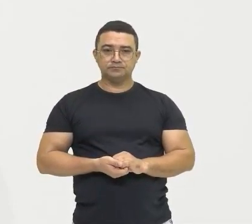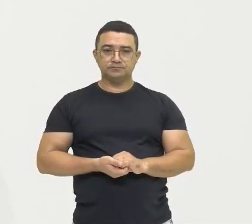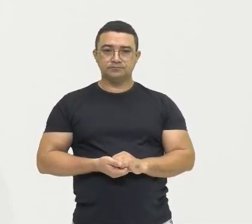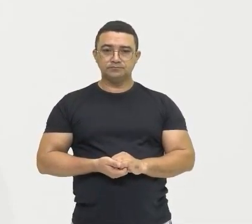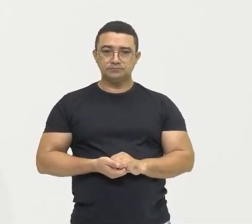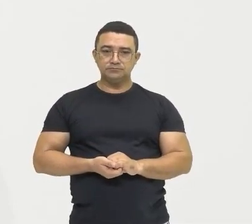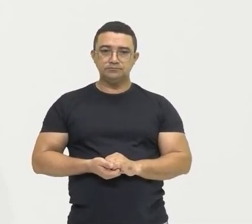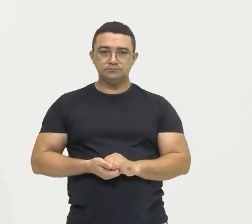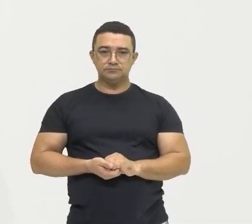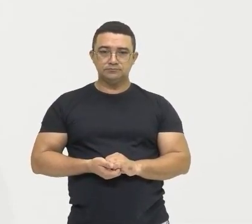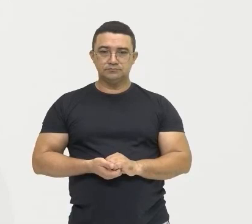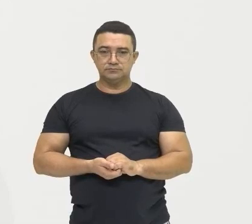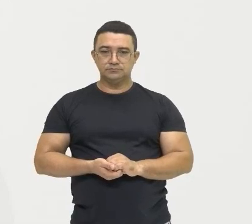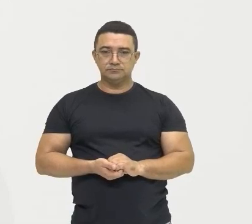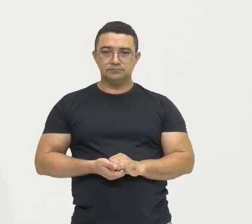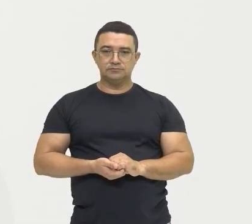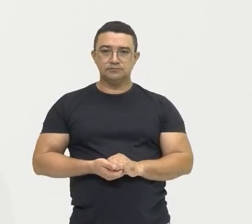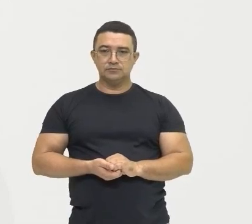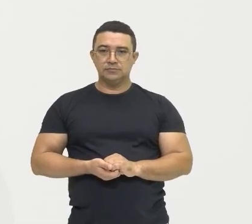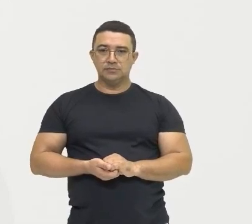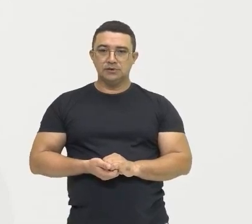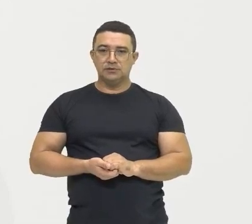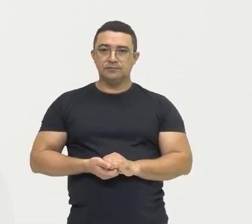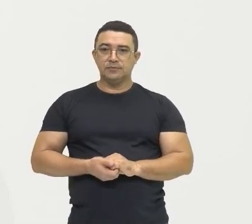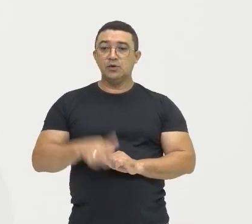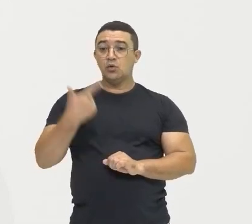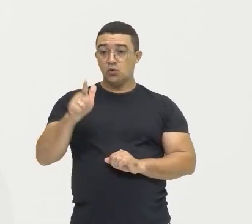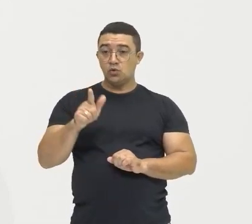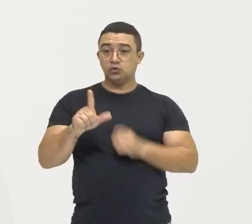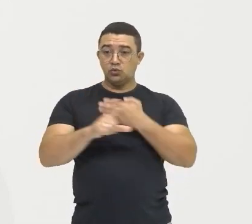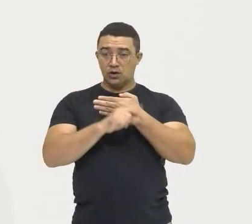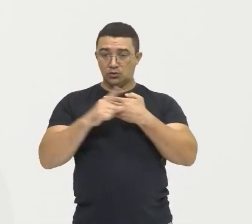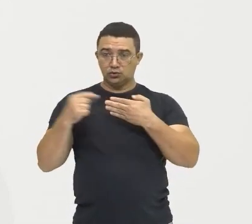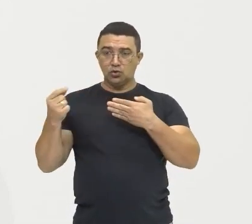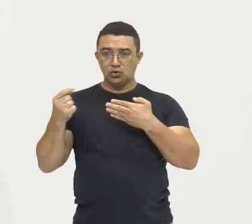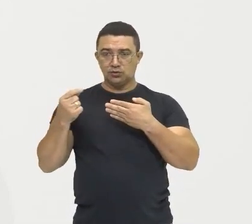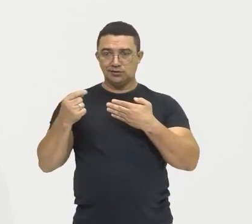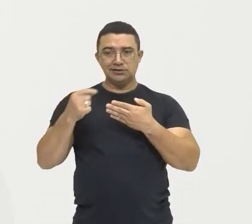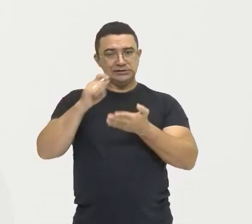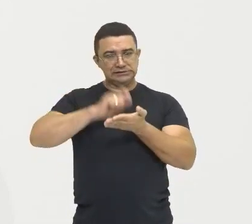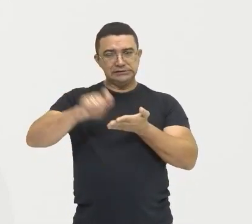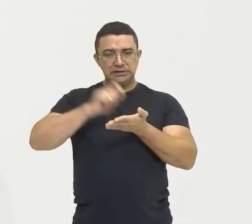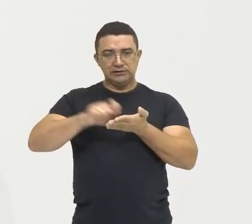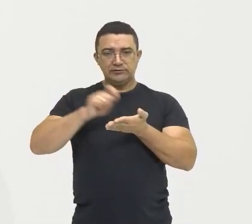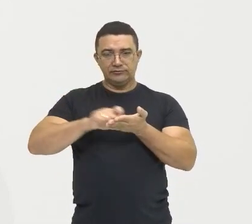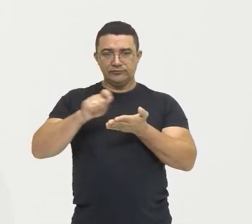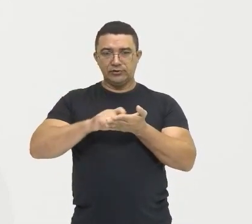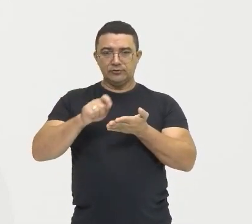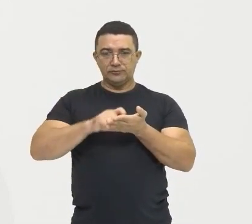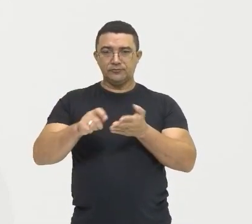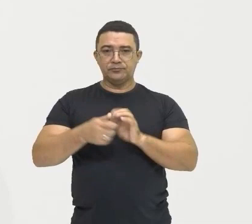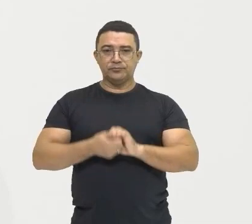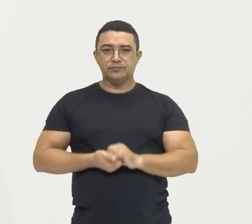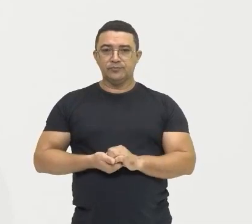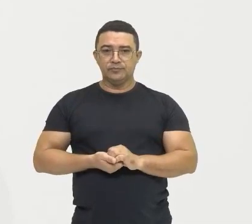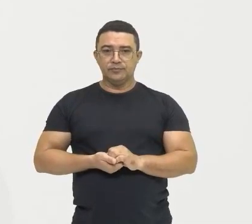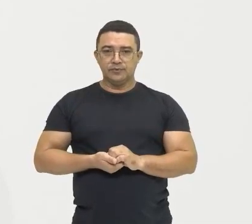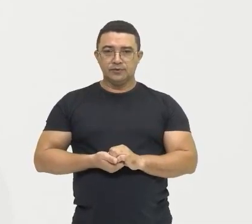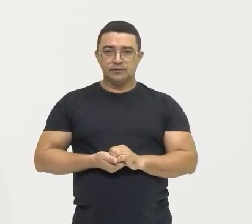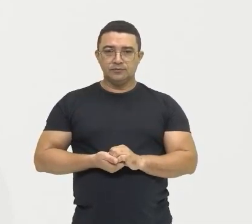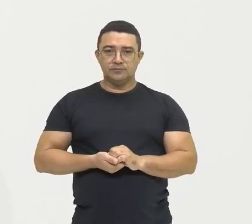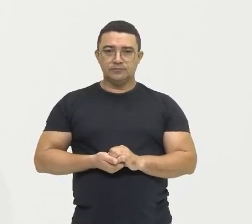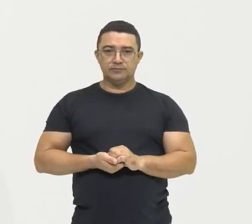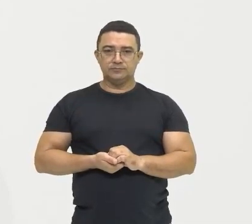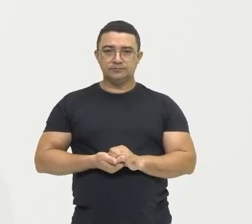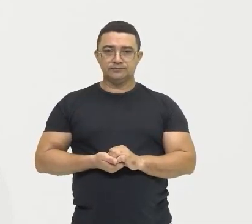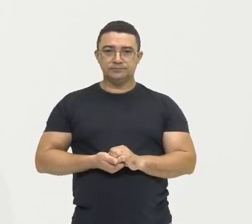Outro cronista, outro autor da literatura de viagem, da literatura dos viajantes, Pero de Magalhães